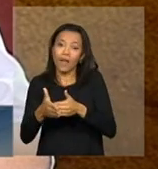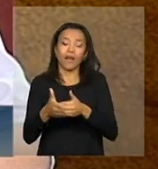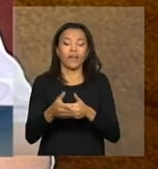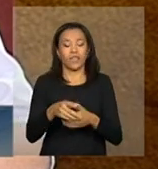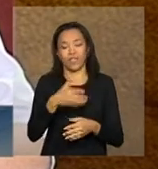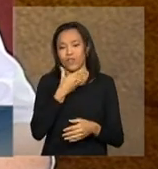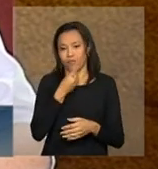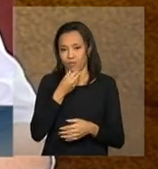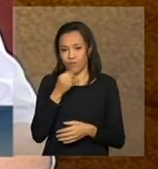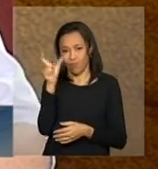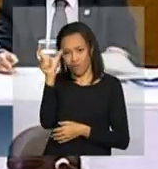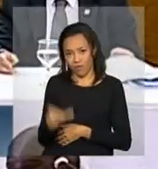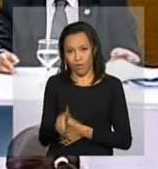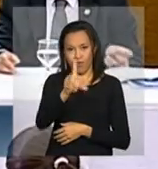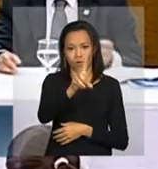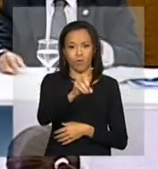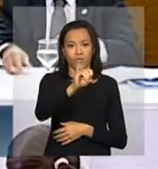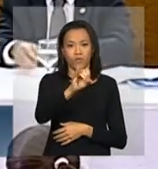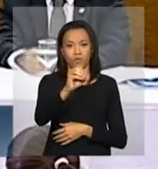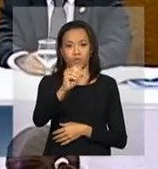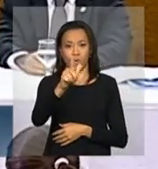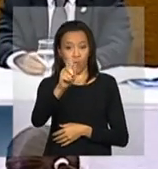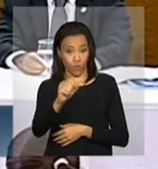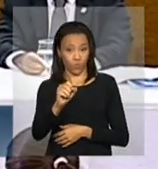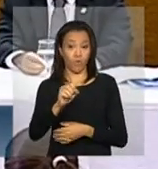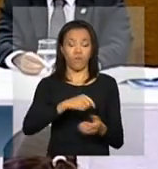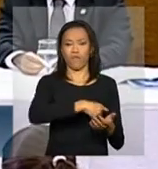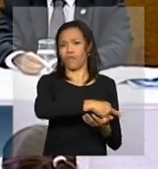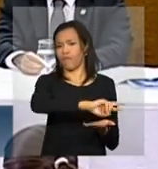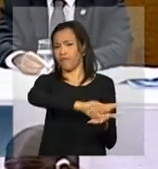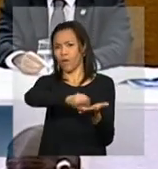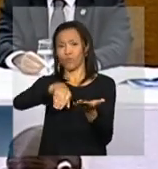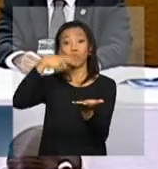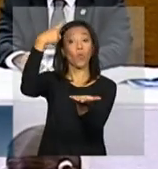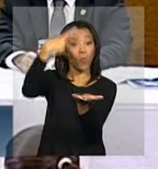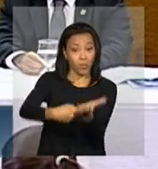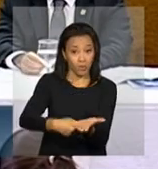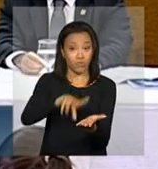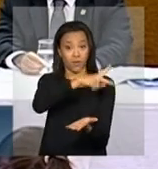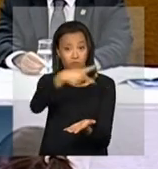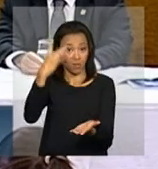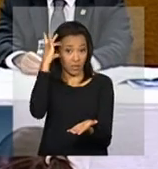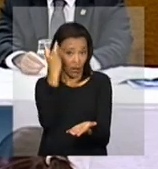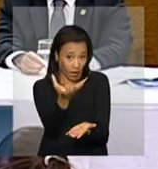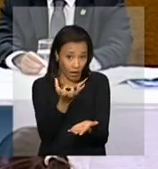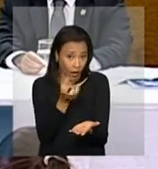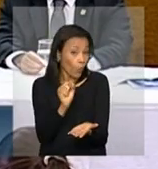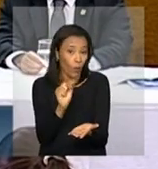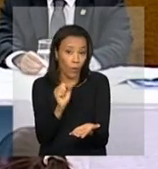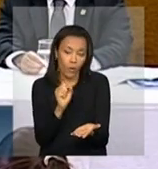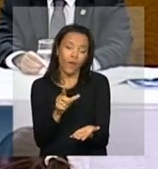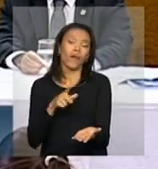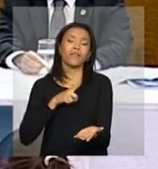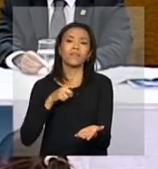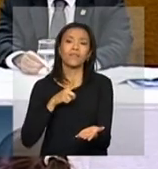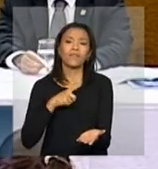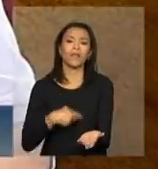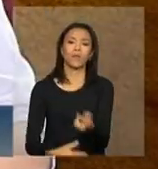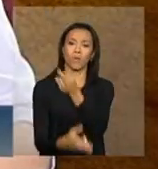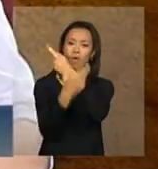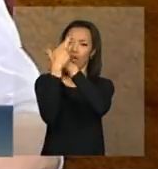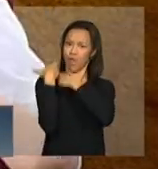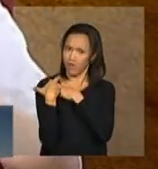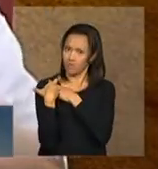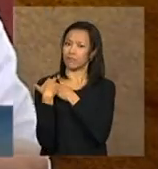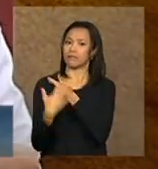Diogo mencionou aqui, um dos pactos que a presidenta colocou, foi exatamente o da responsabilidade fiscal.